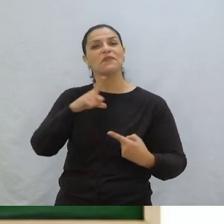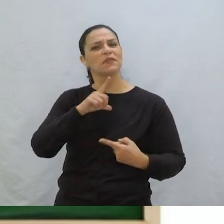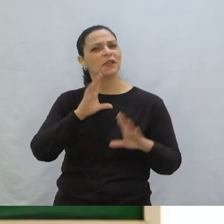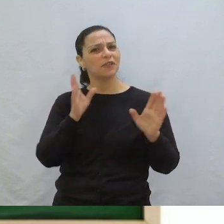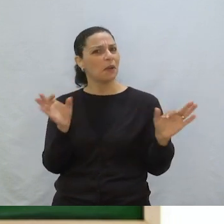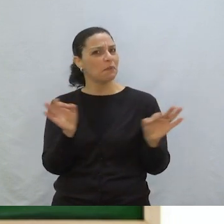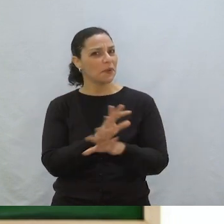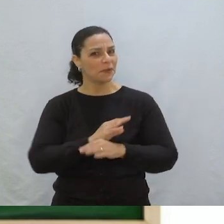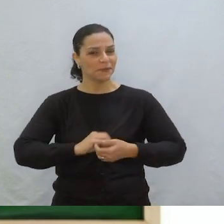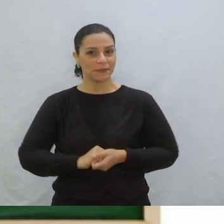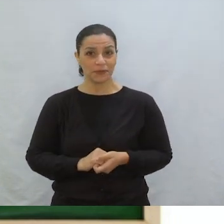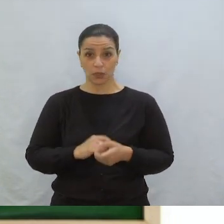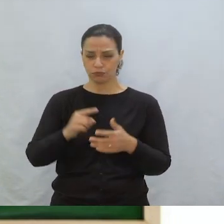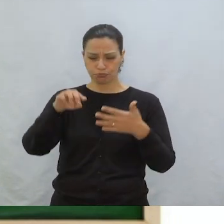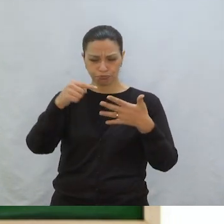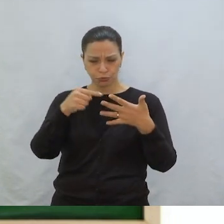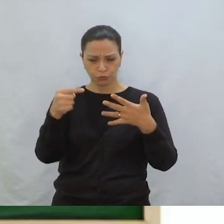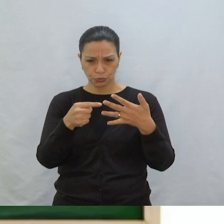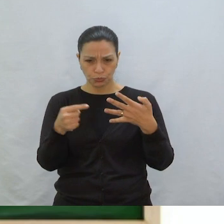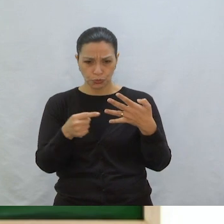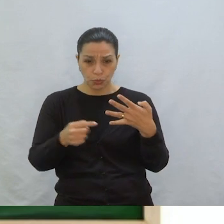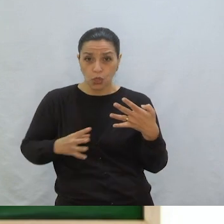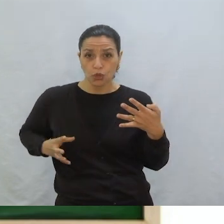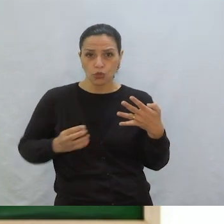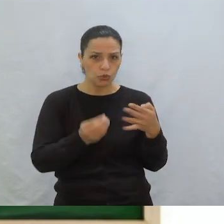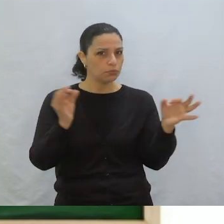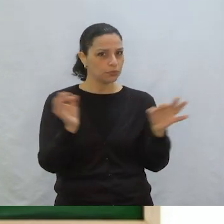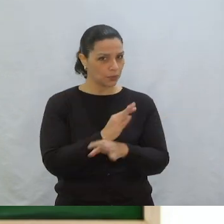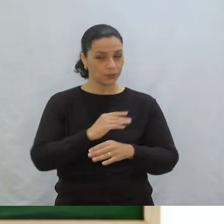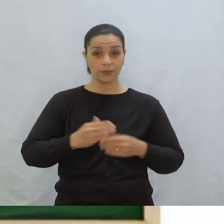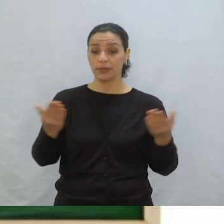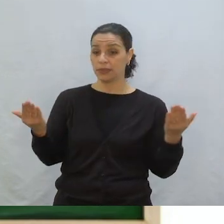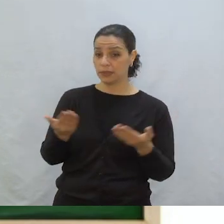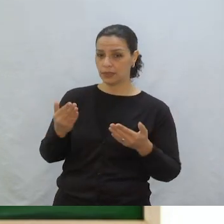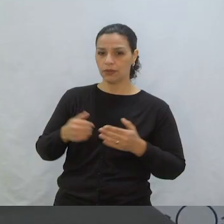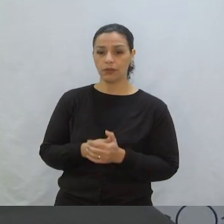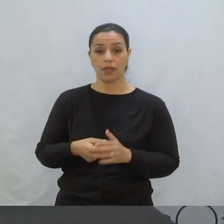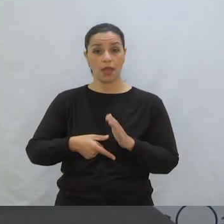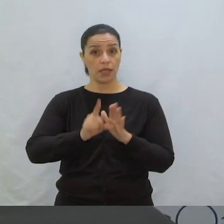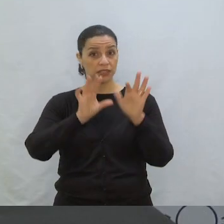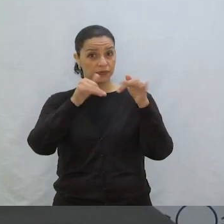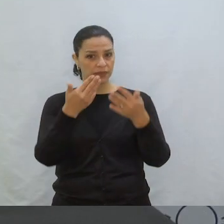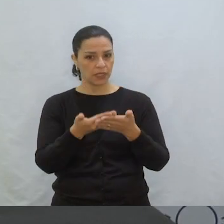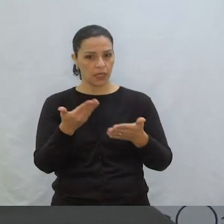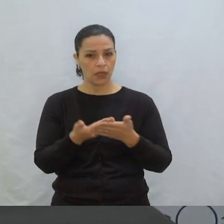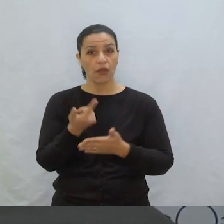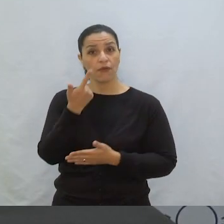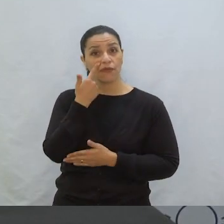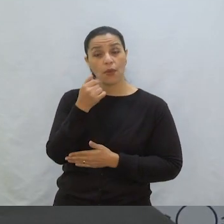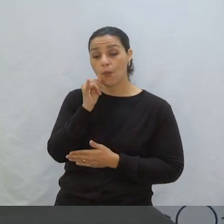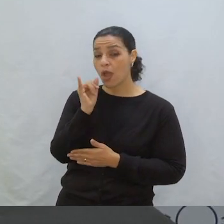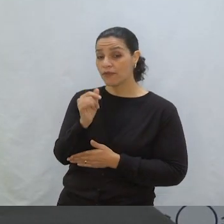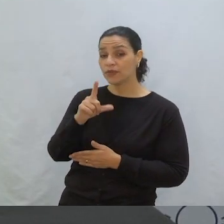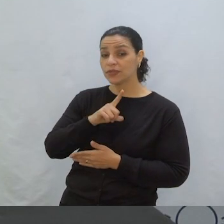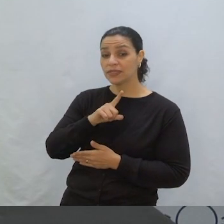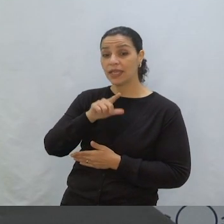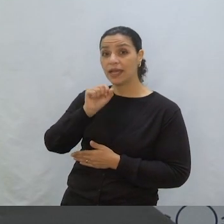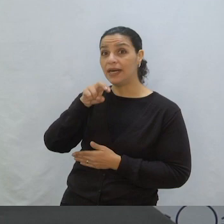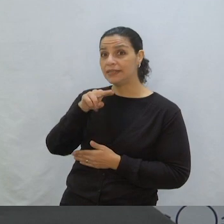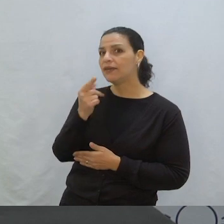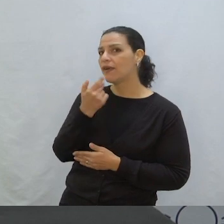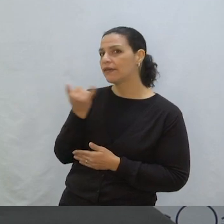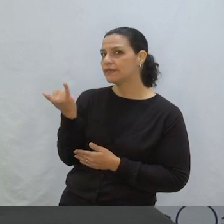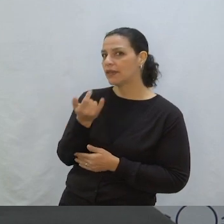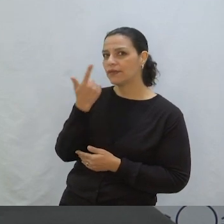nossos desafios. Cumprimos tudo da nossa rotina. E agora, antes de finalizar, temos um recado